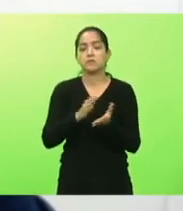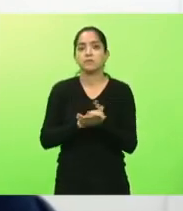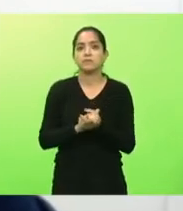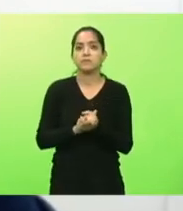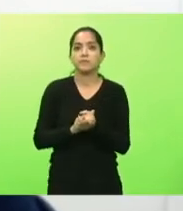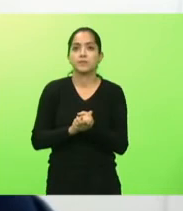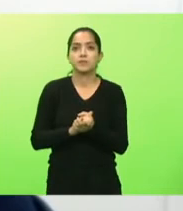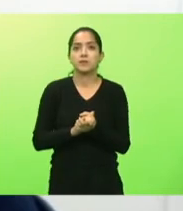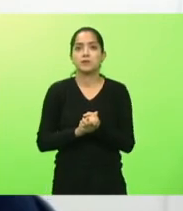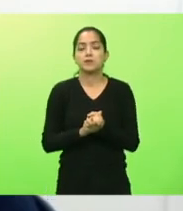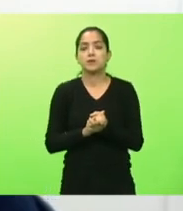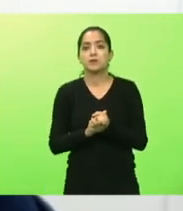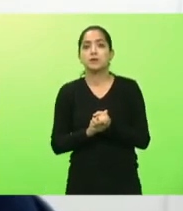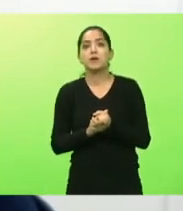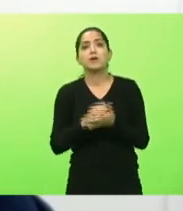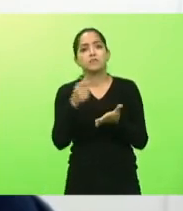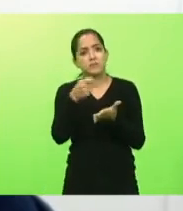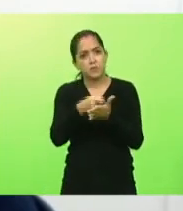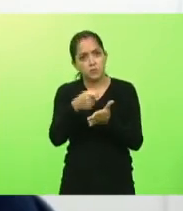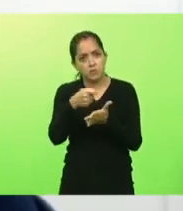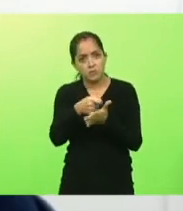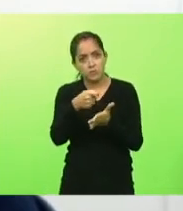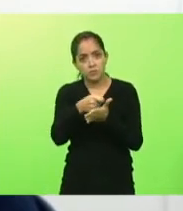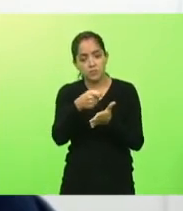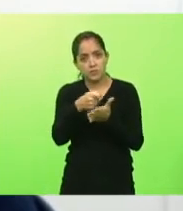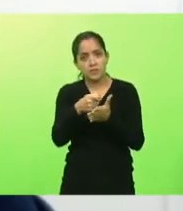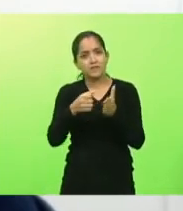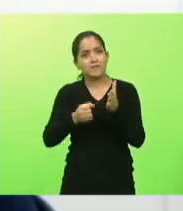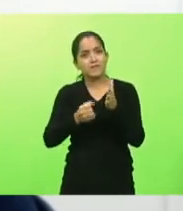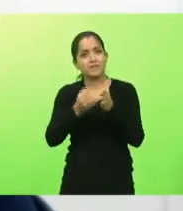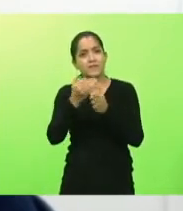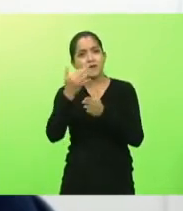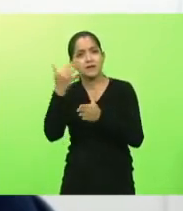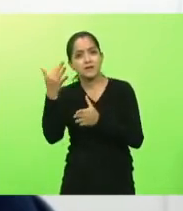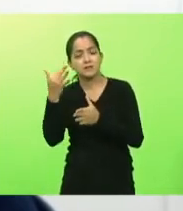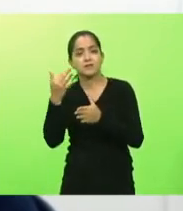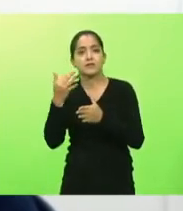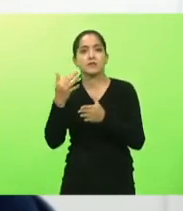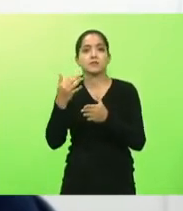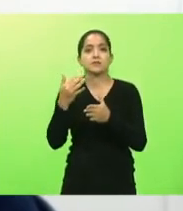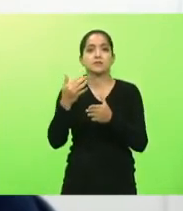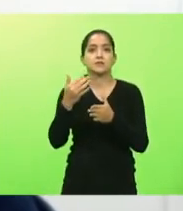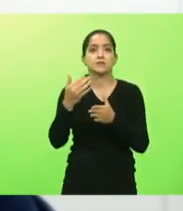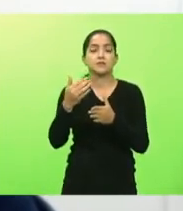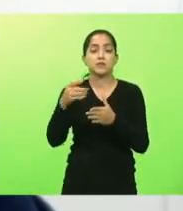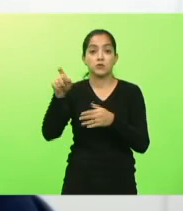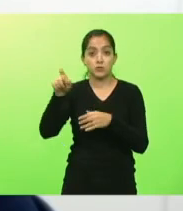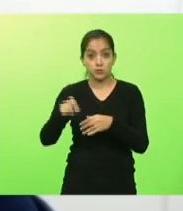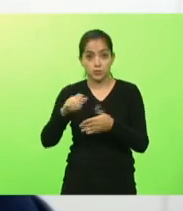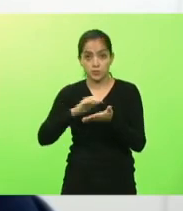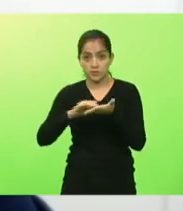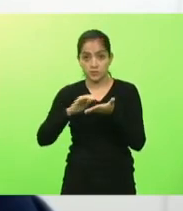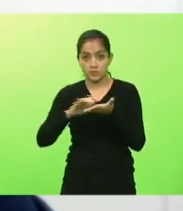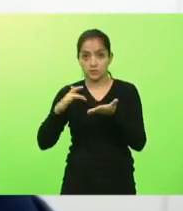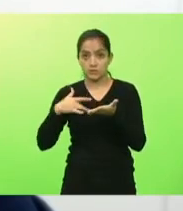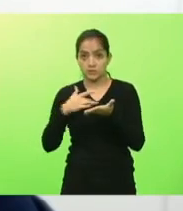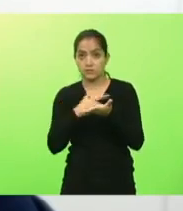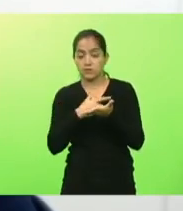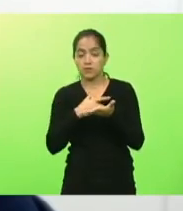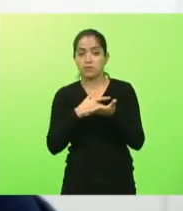eu cobrei muitas vezes já do ex-secretário da Saúde, porque sempre